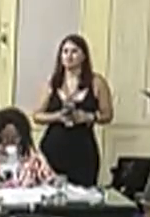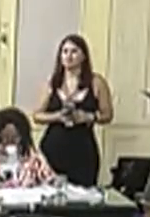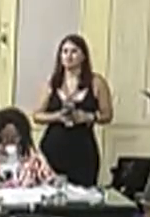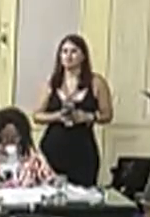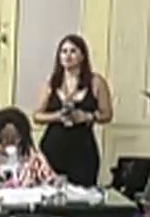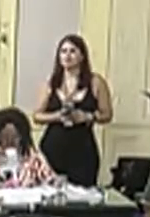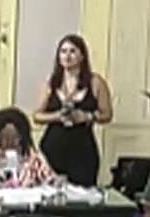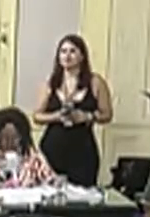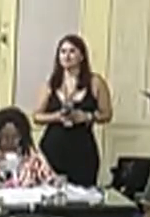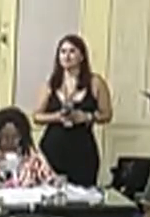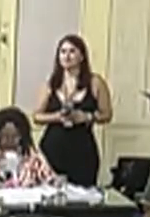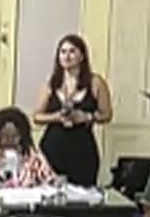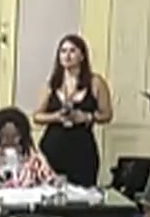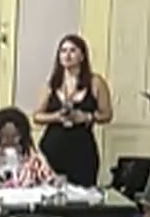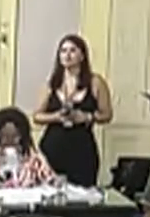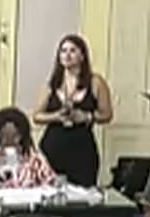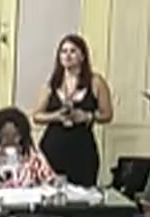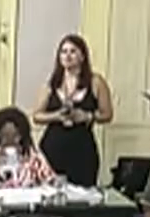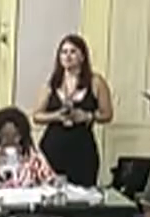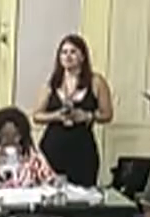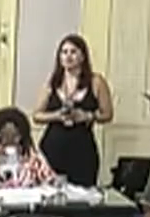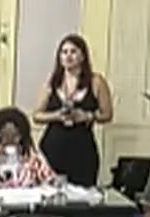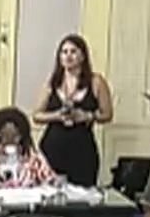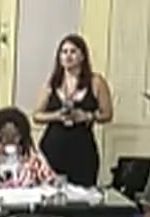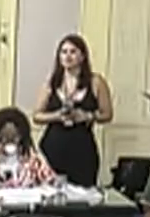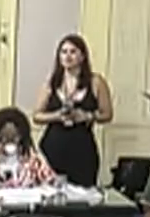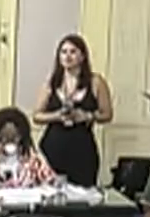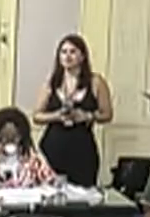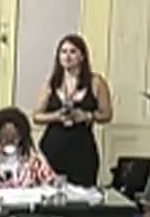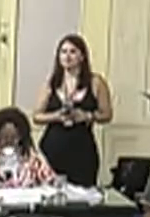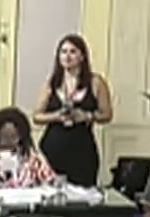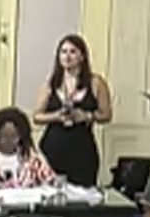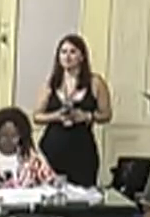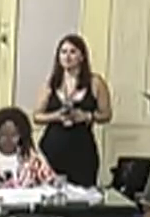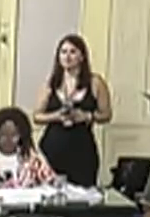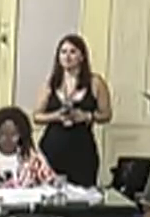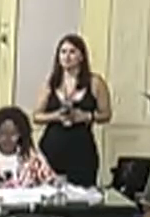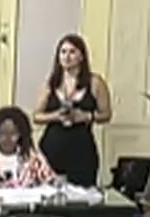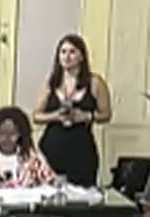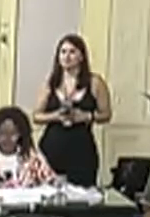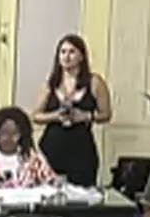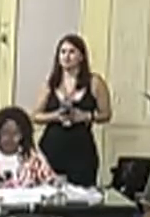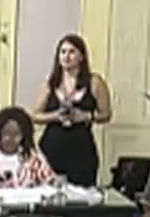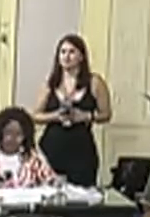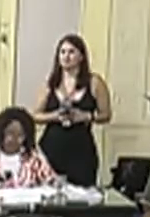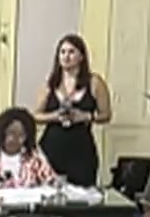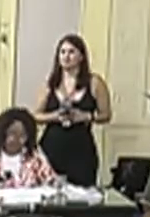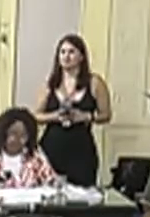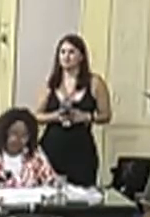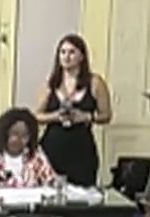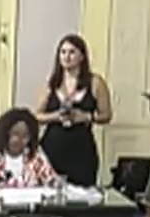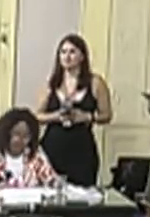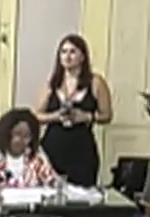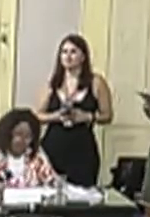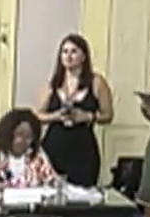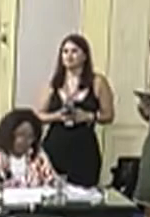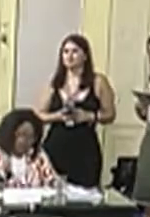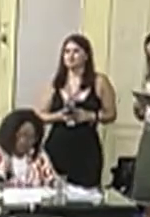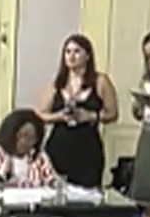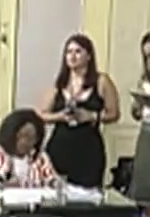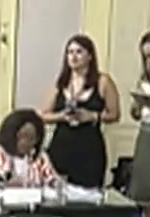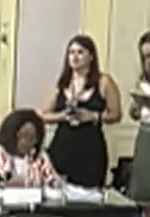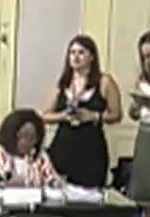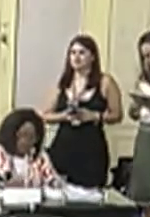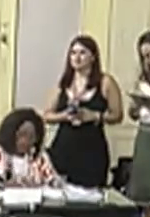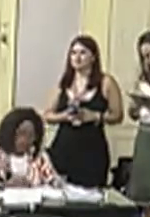Renan Ferreirinha está a caminho, e dou por abertos os trabalhos da segunda reunião de encerramento com o objetivo